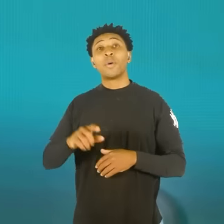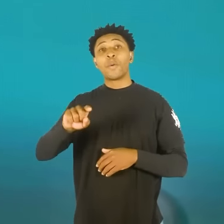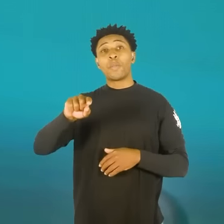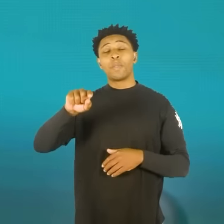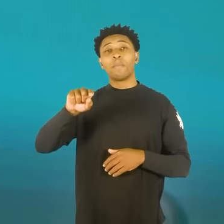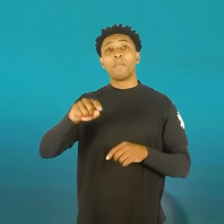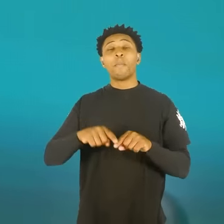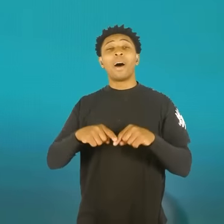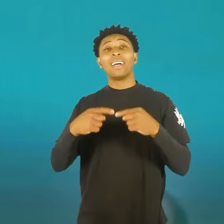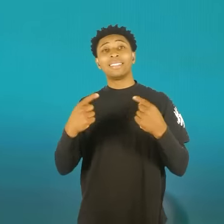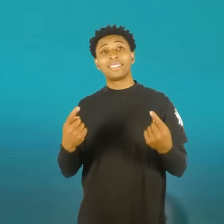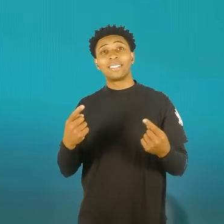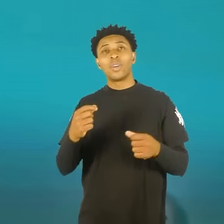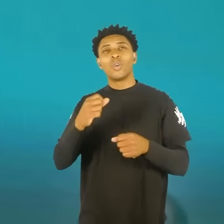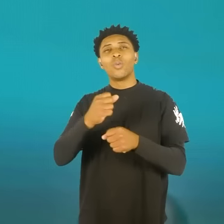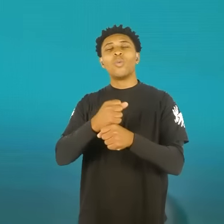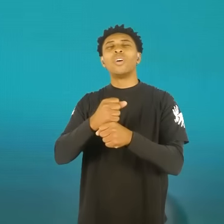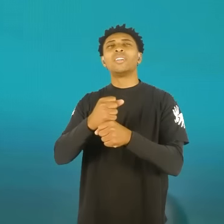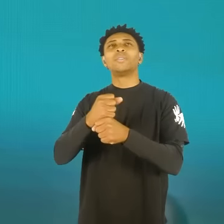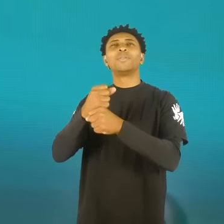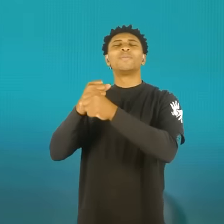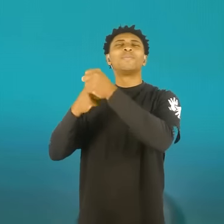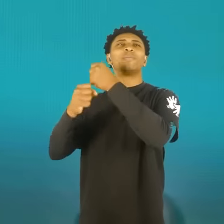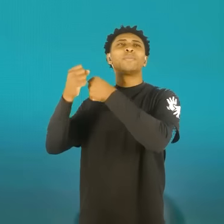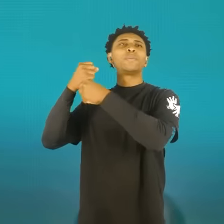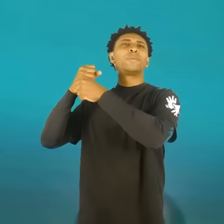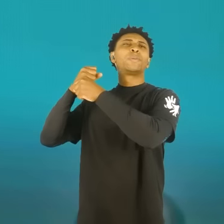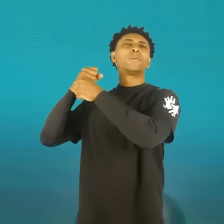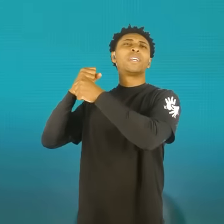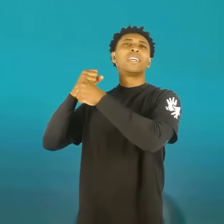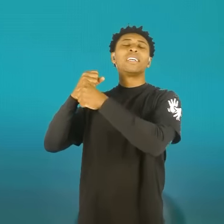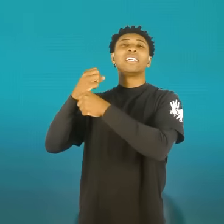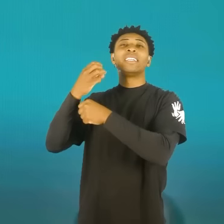37, depois de Cristo, eu quero ler com você,